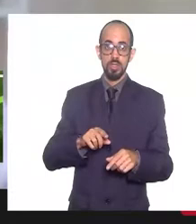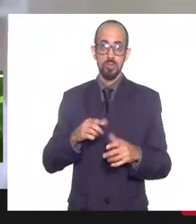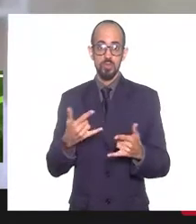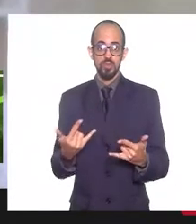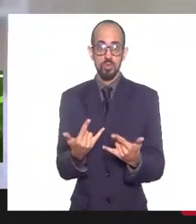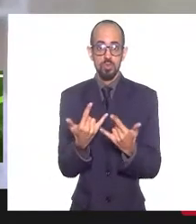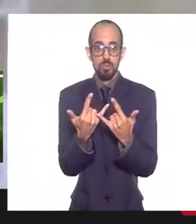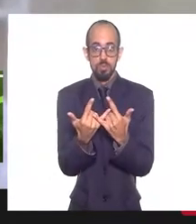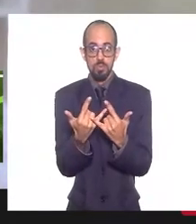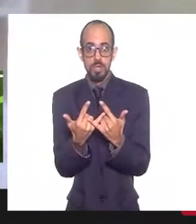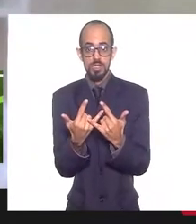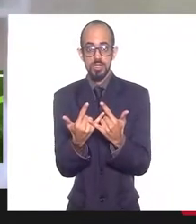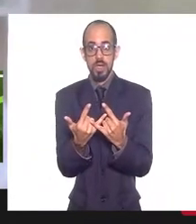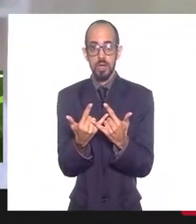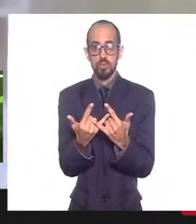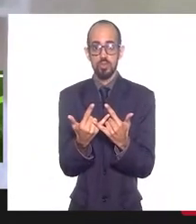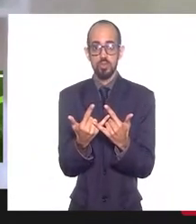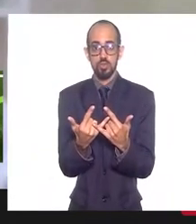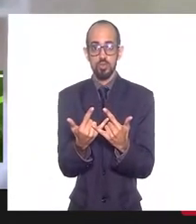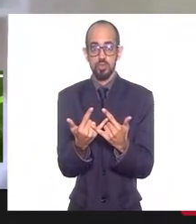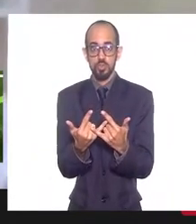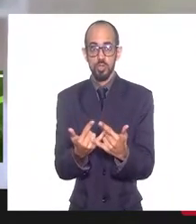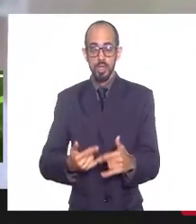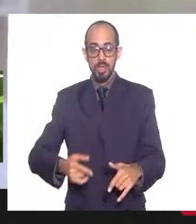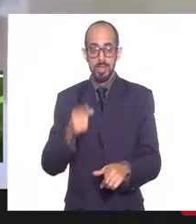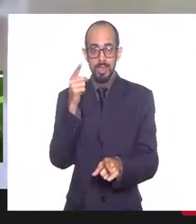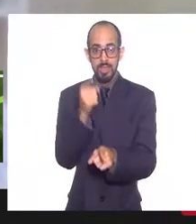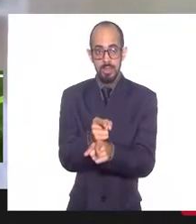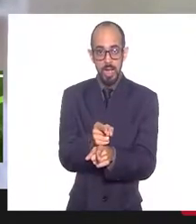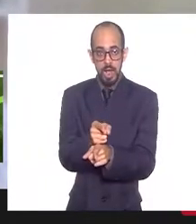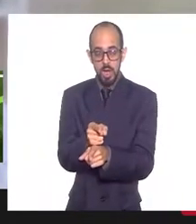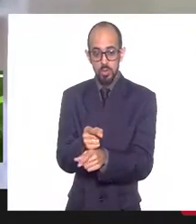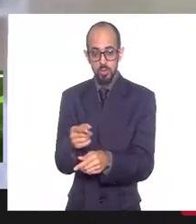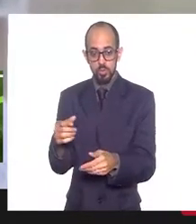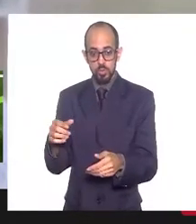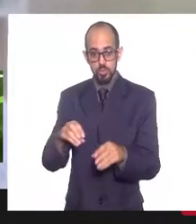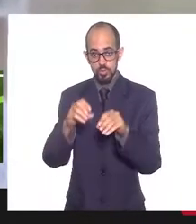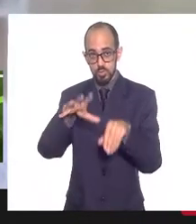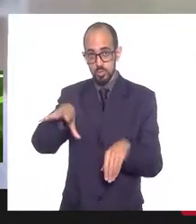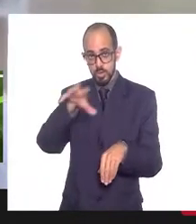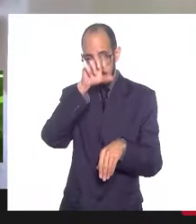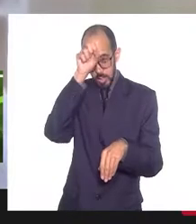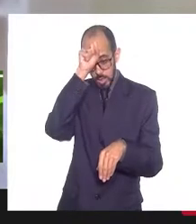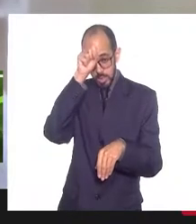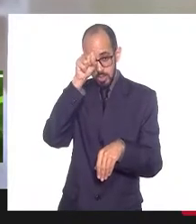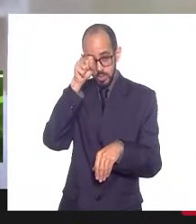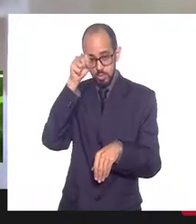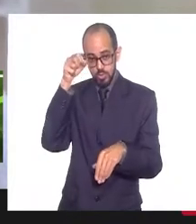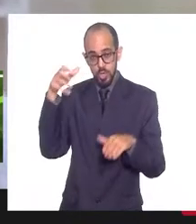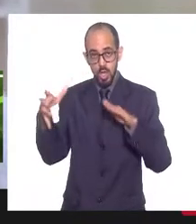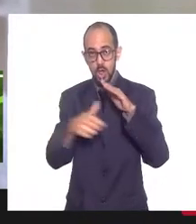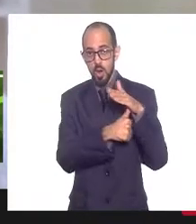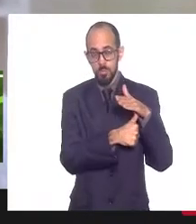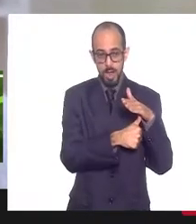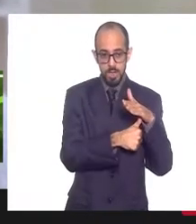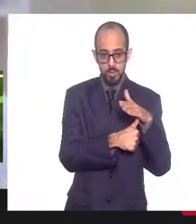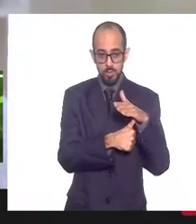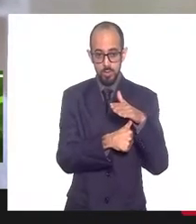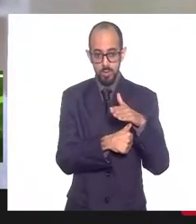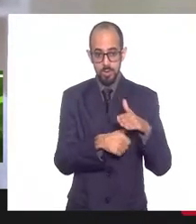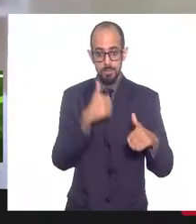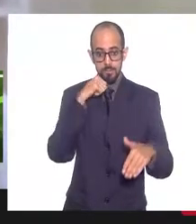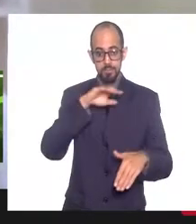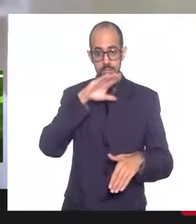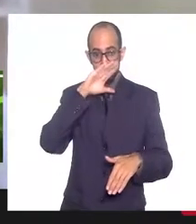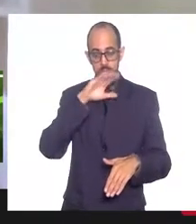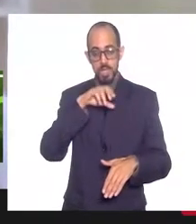que entraram em seu terreiro, depredaram, furtaram. Mãe Márcia de Oxum, do Ilê Axé Iá